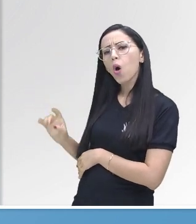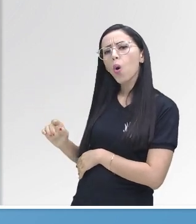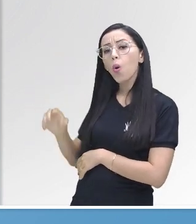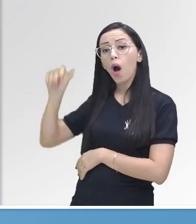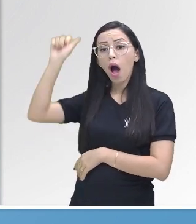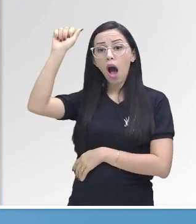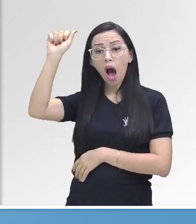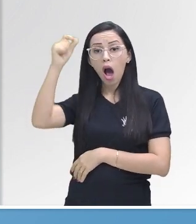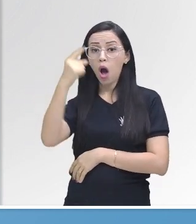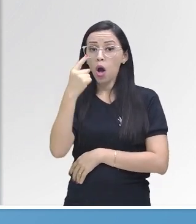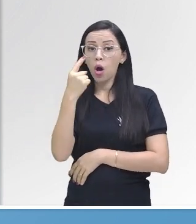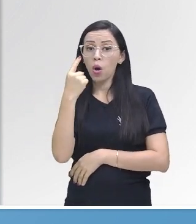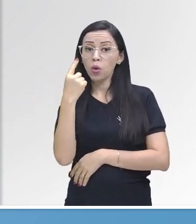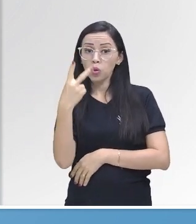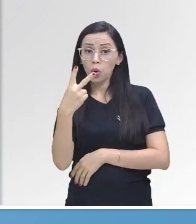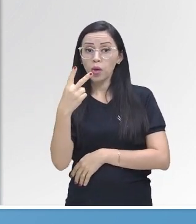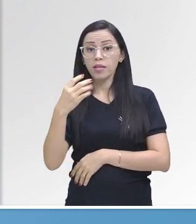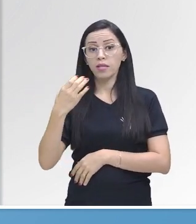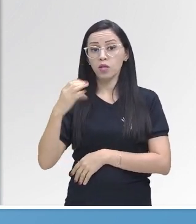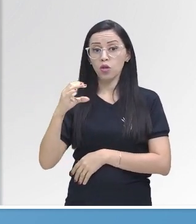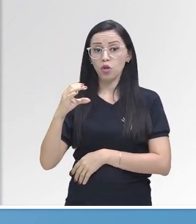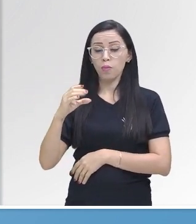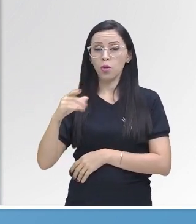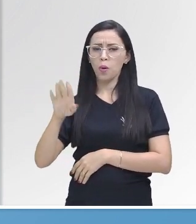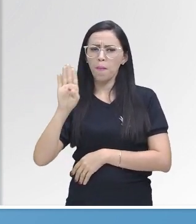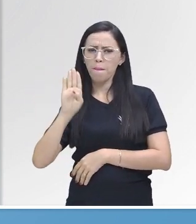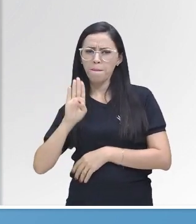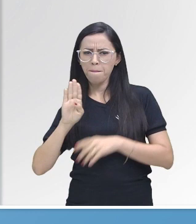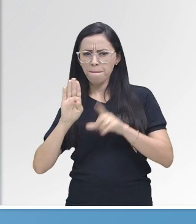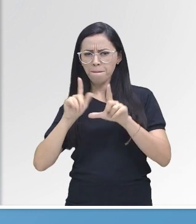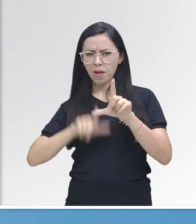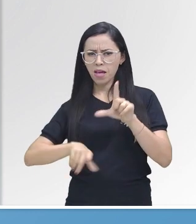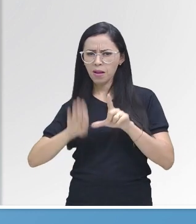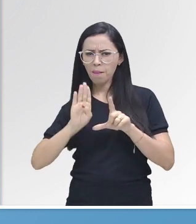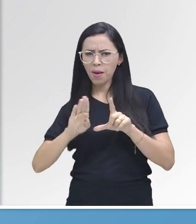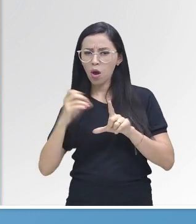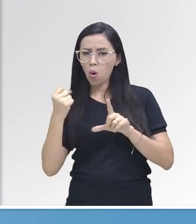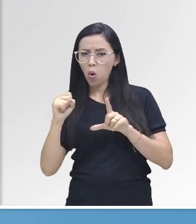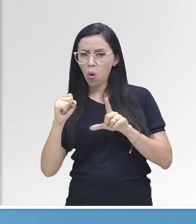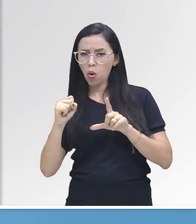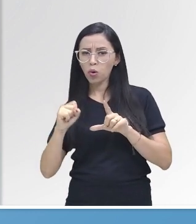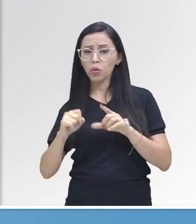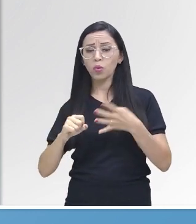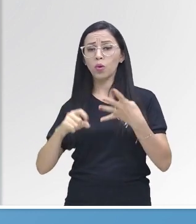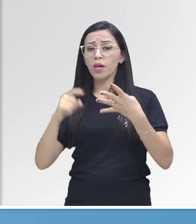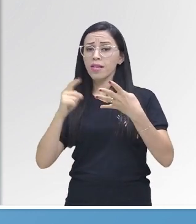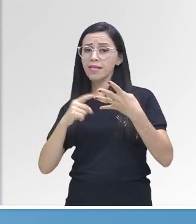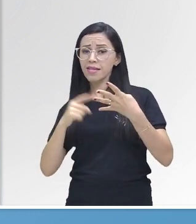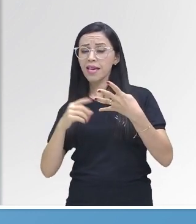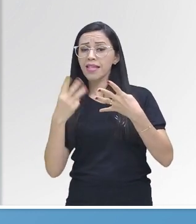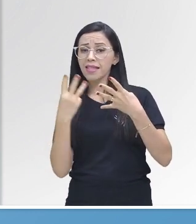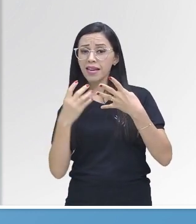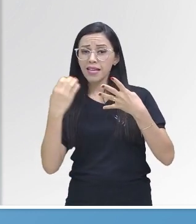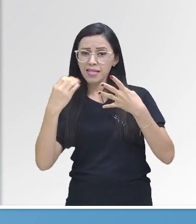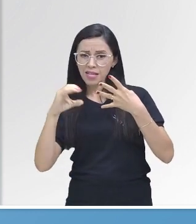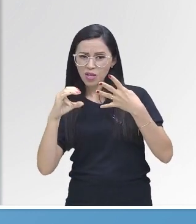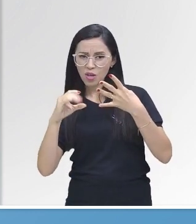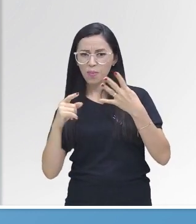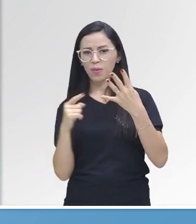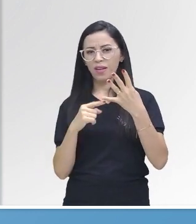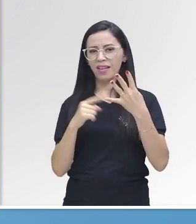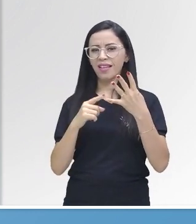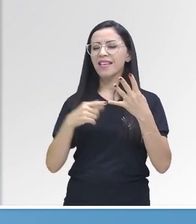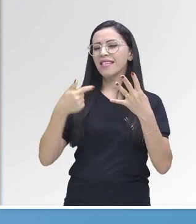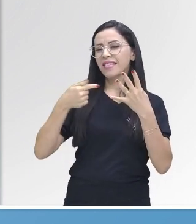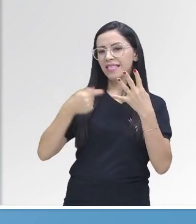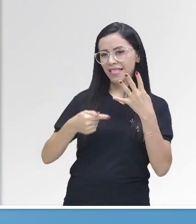B, 8 centímetros. Na letra C, 3 centímetros. E na letra D, 7